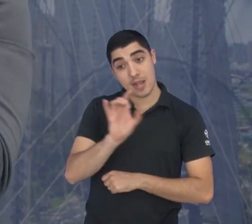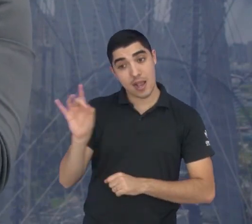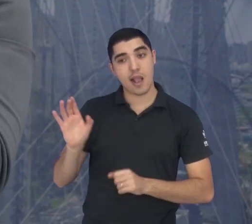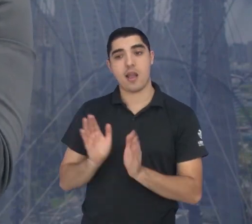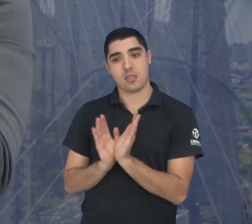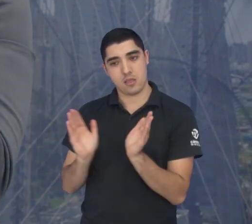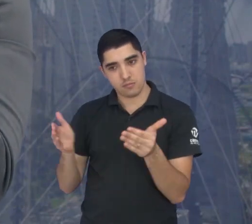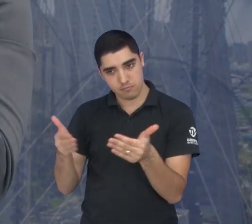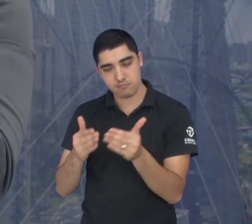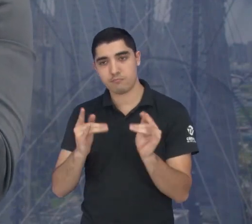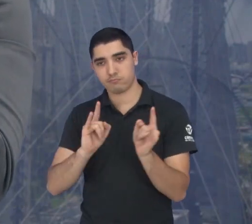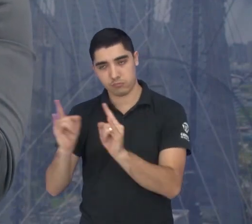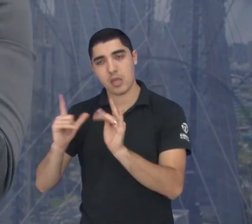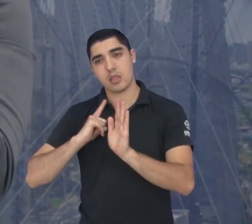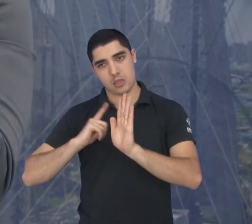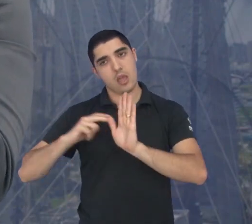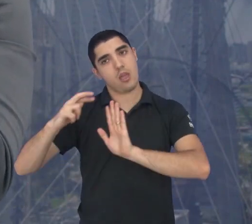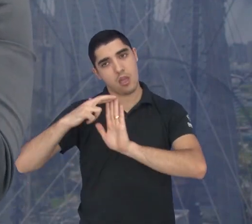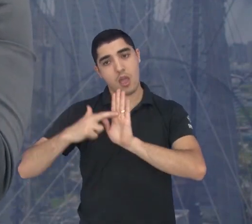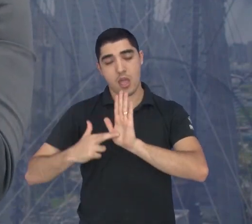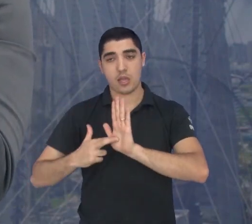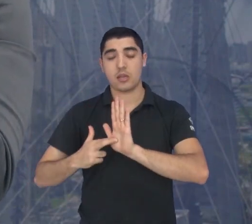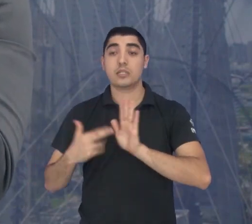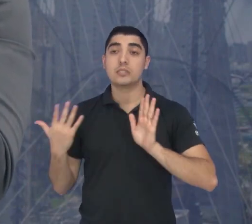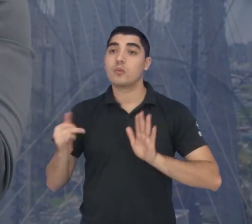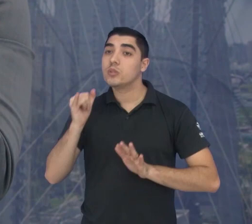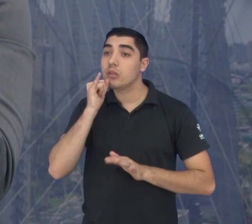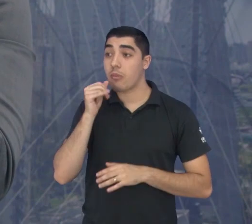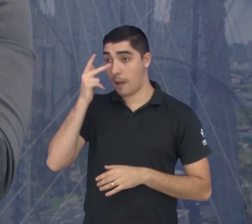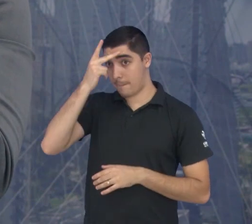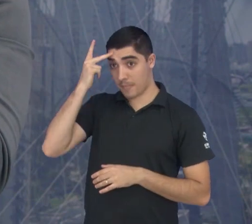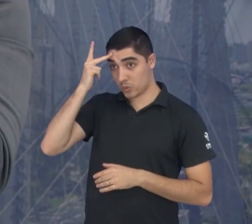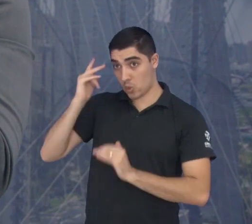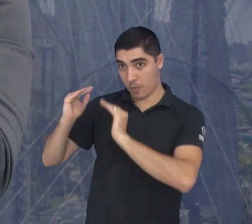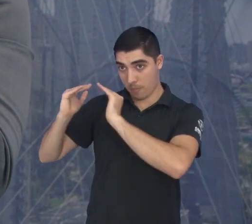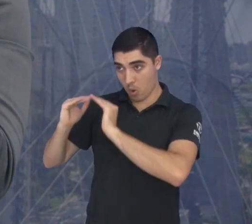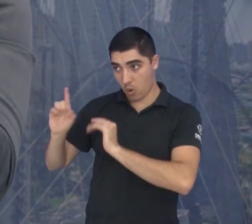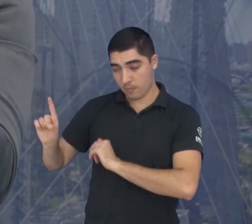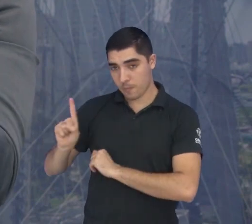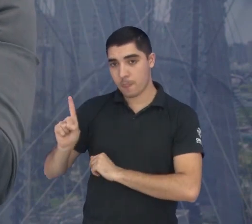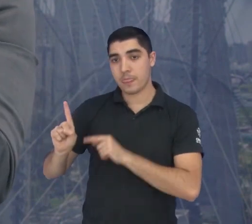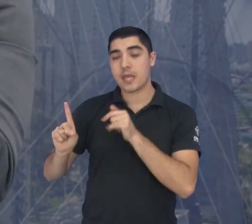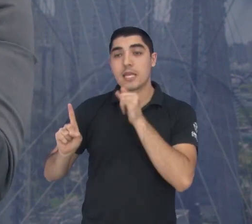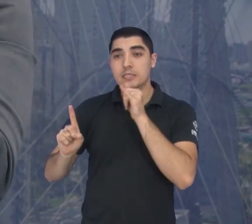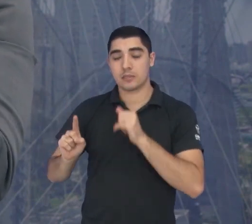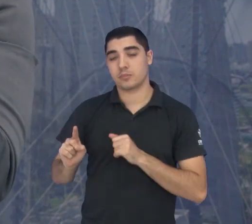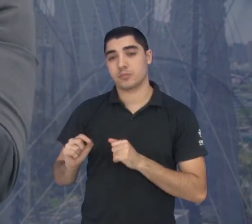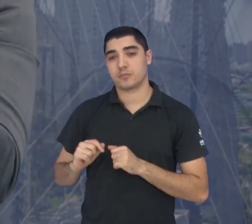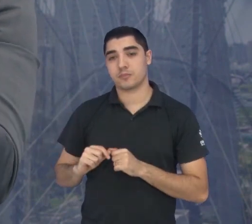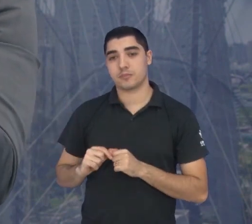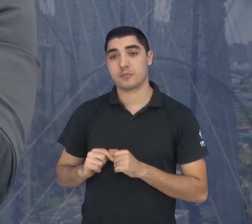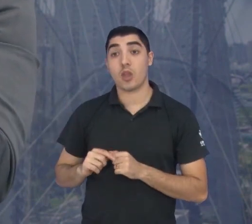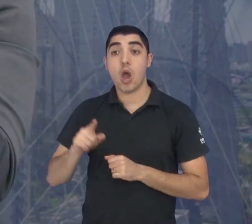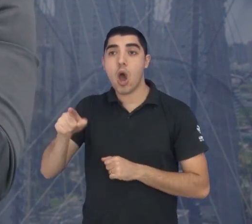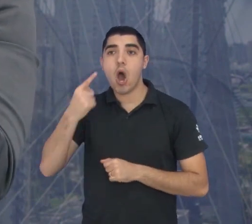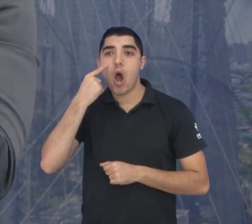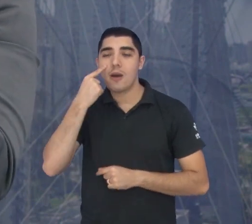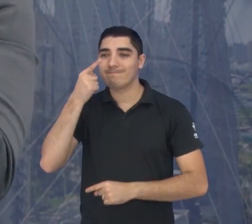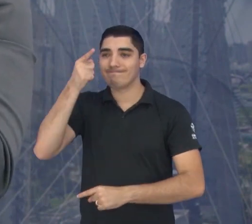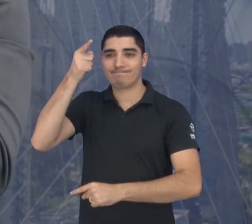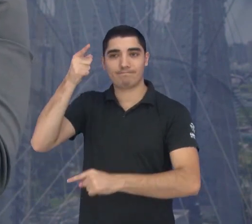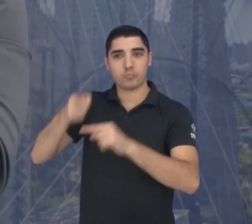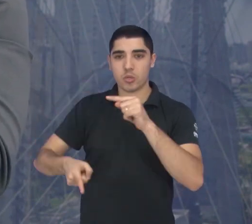observar, o morador, o condomínio, ele tem que ter a percepção, é que eles saem na imprensa assim, foi proibido aplicativo de